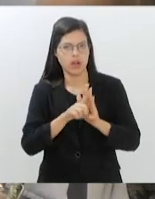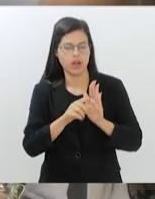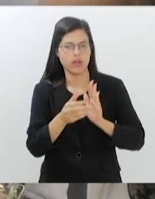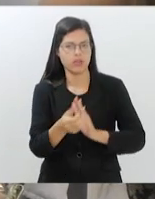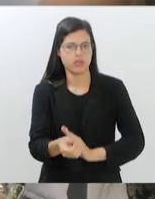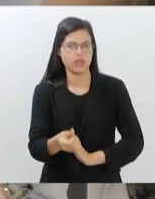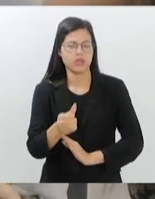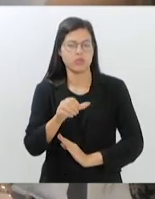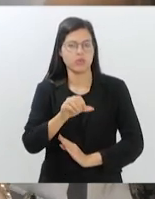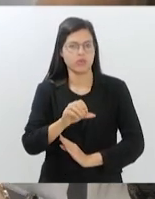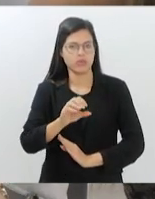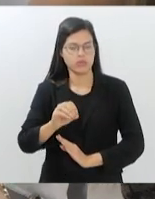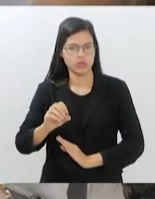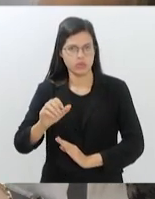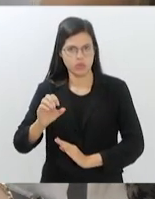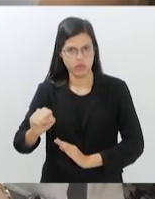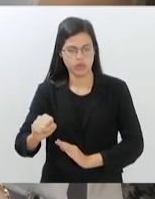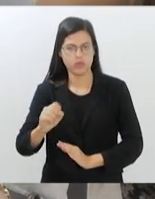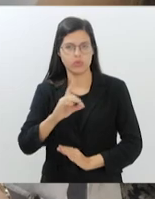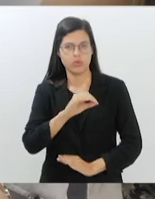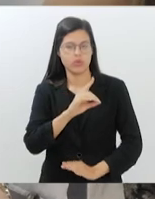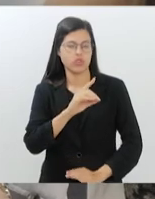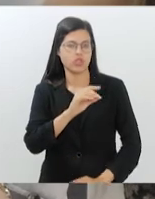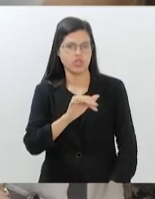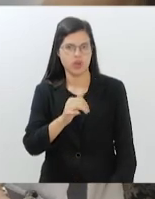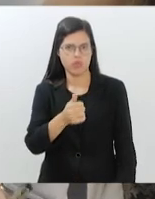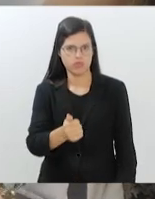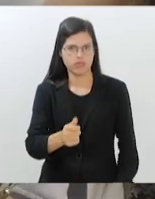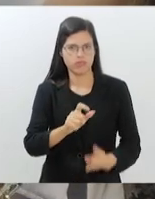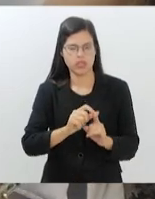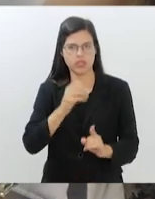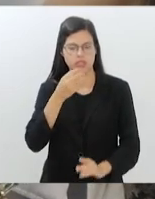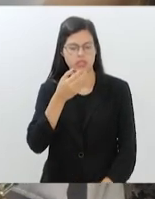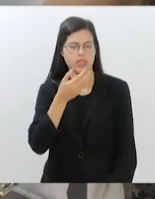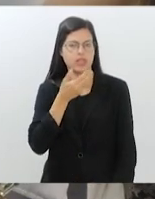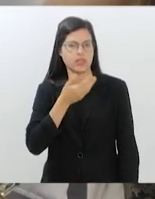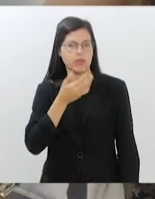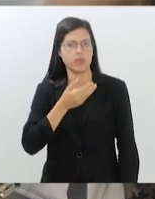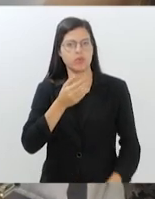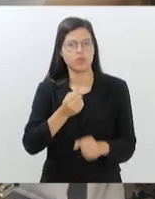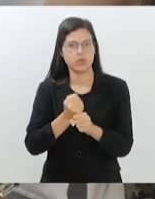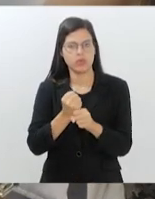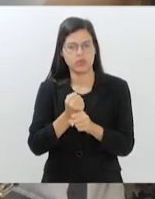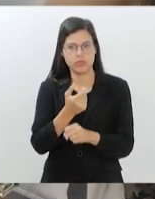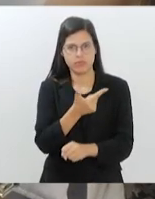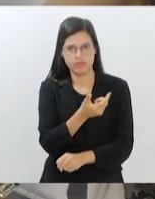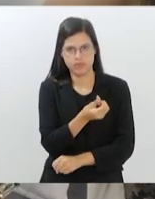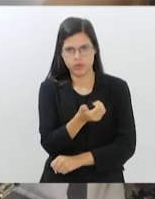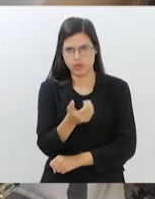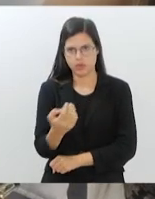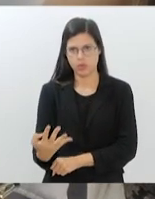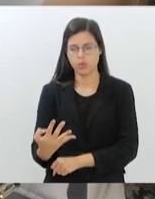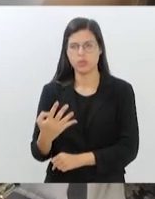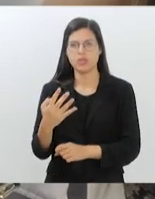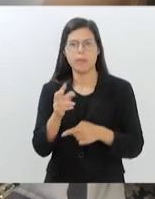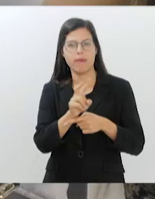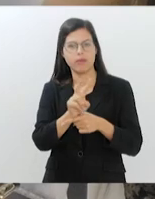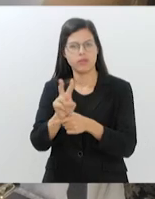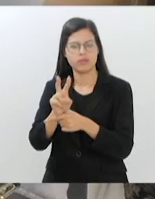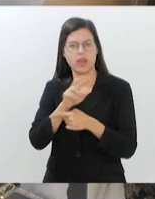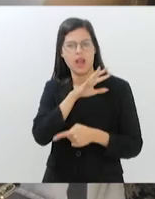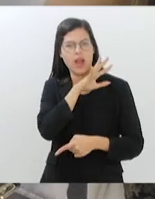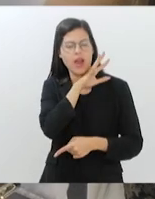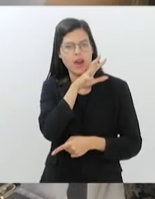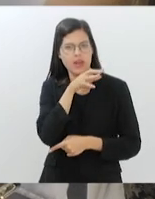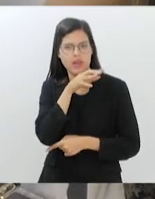6928 de 1 de dezembro de 2014 para determinar o monitoramento dos animais por seus donos